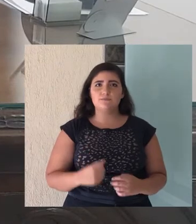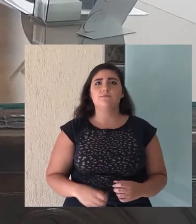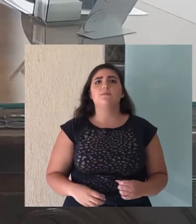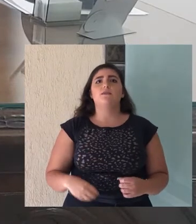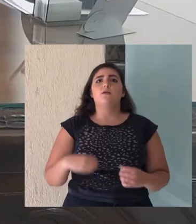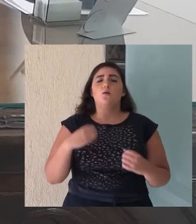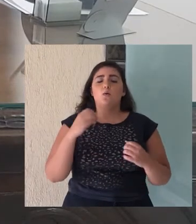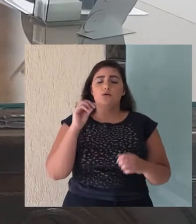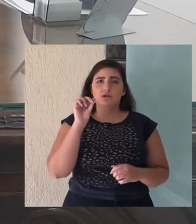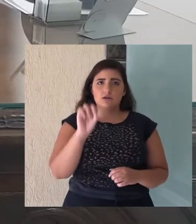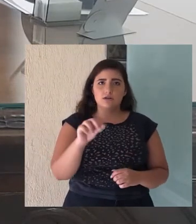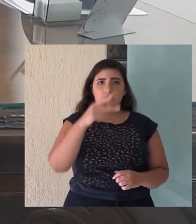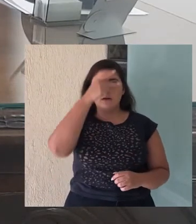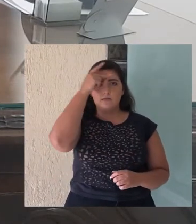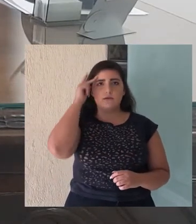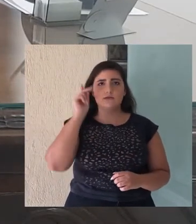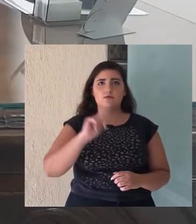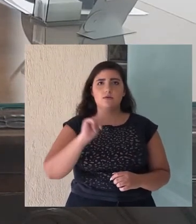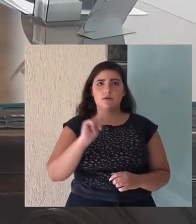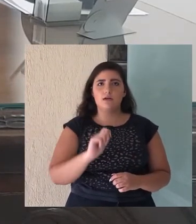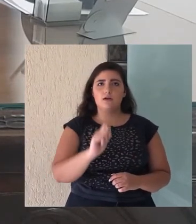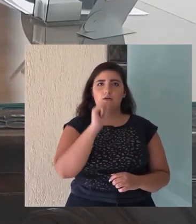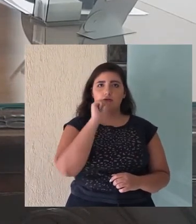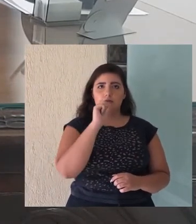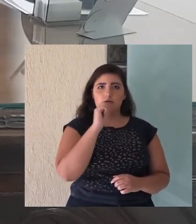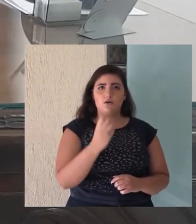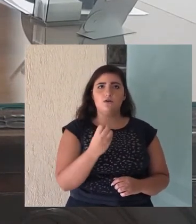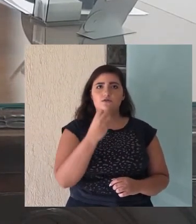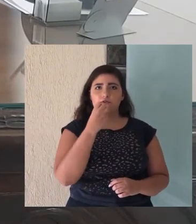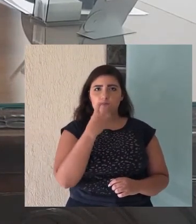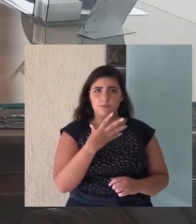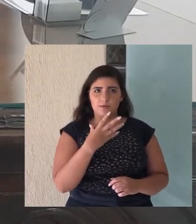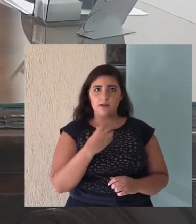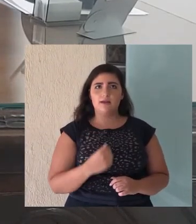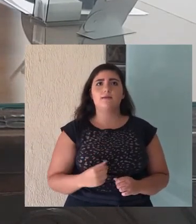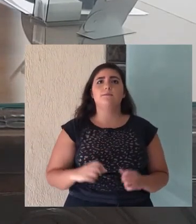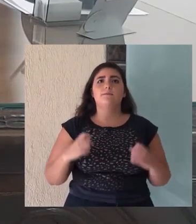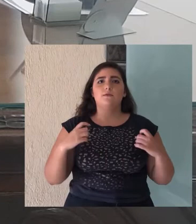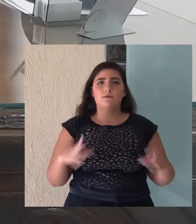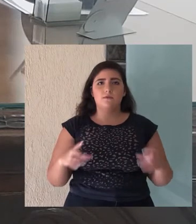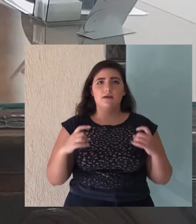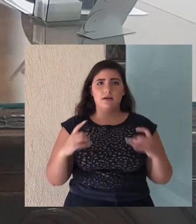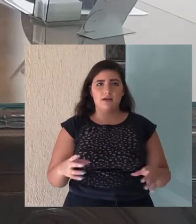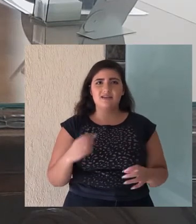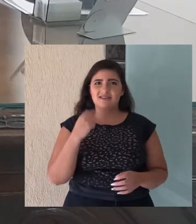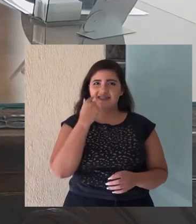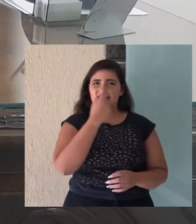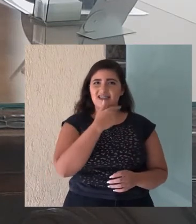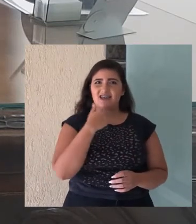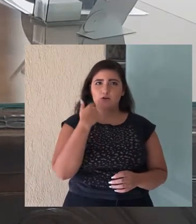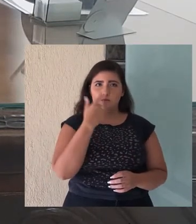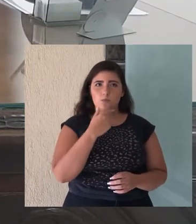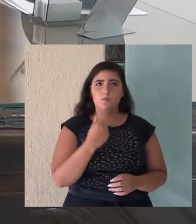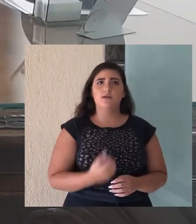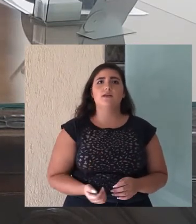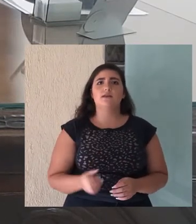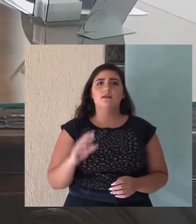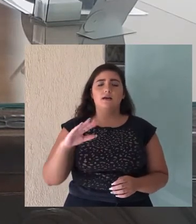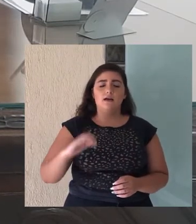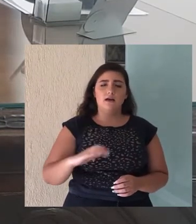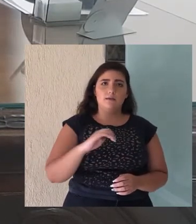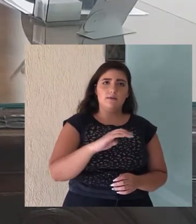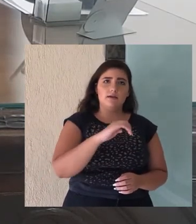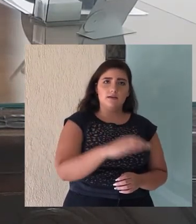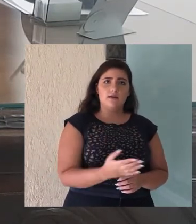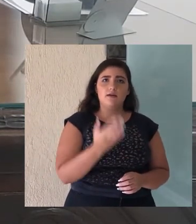má higienização, o resto de alimento que sobra em nossa cavidade bucal, ela pode servir não pode servir, ela serve como